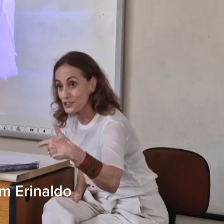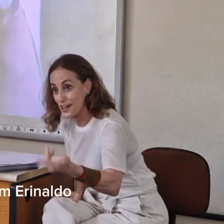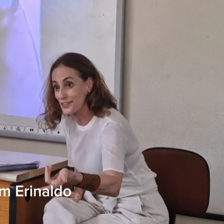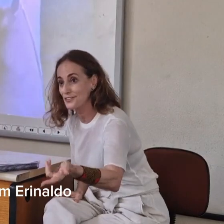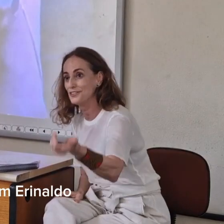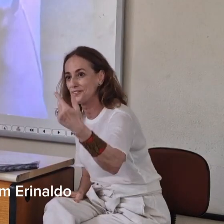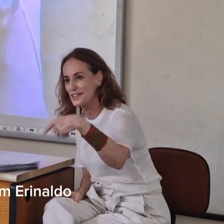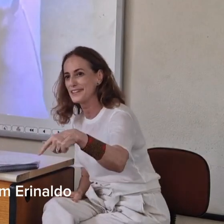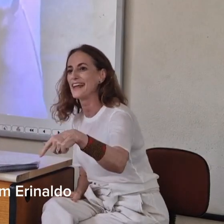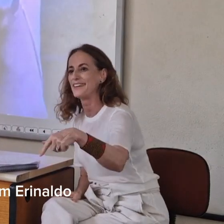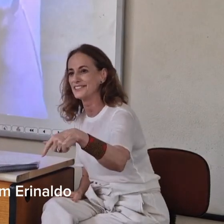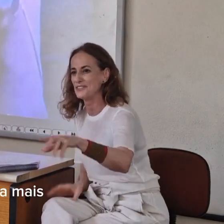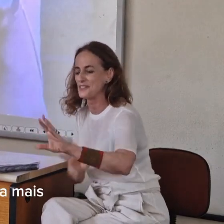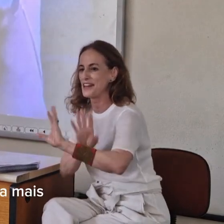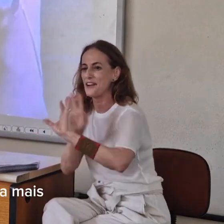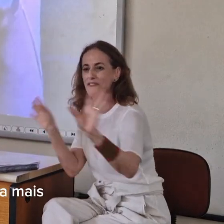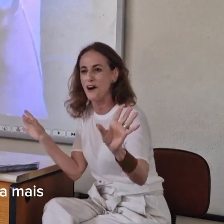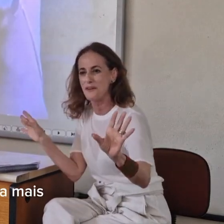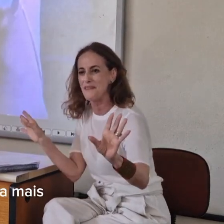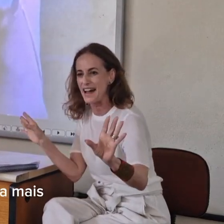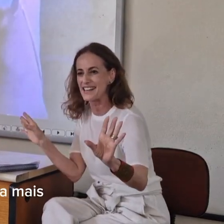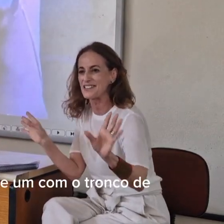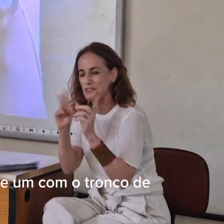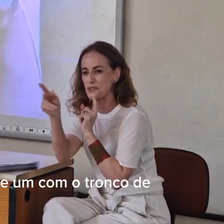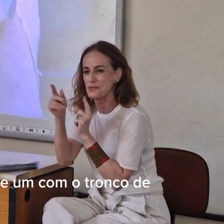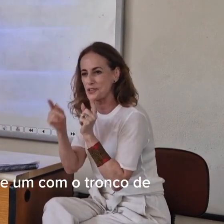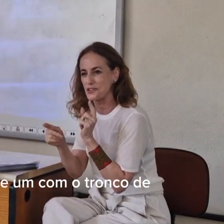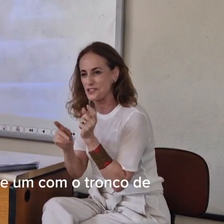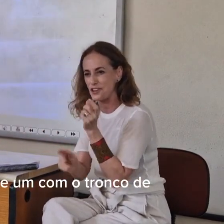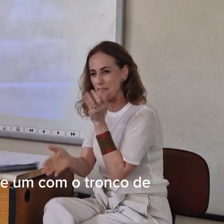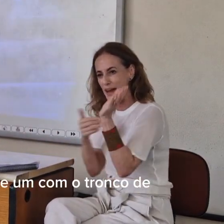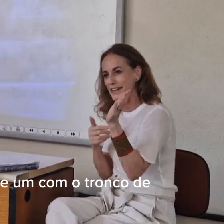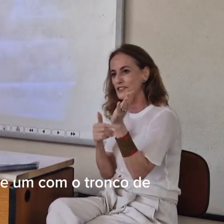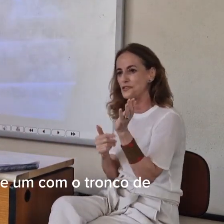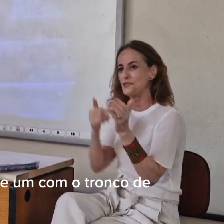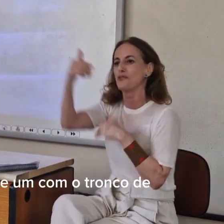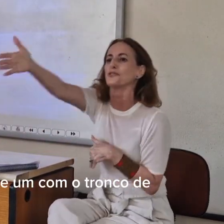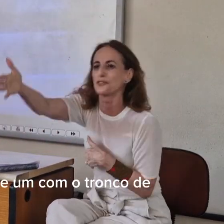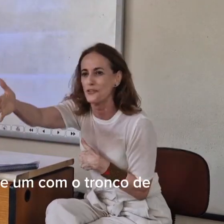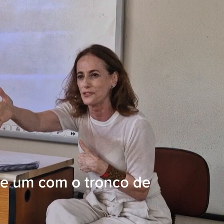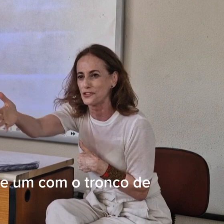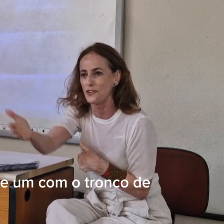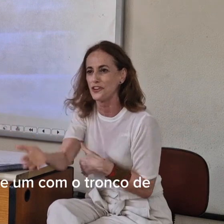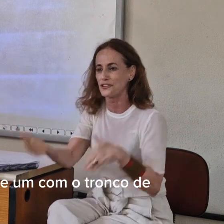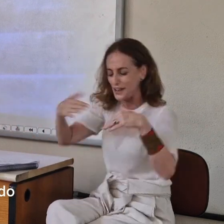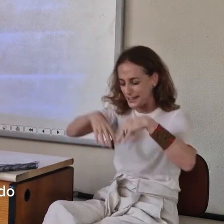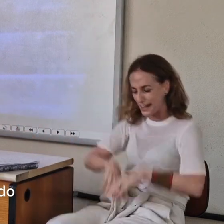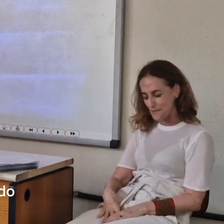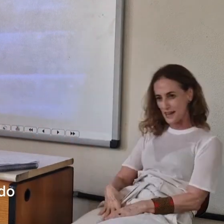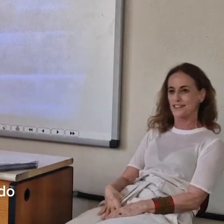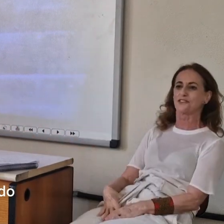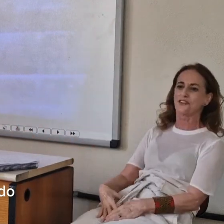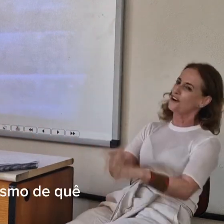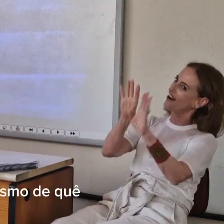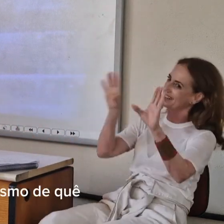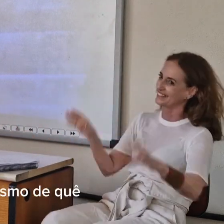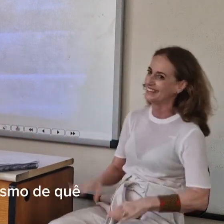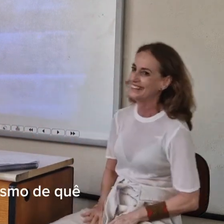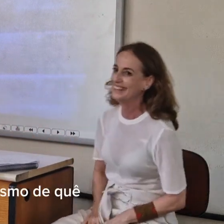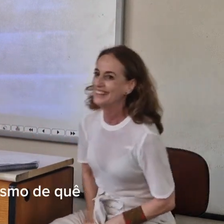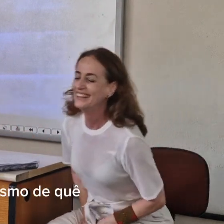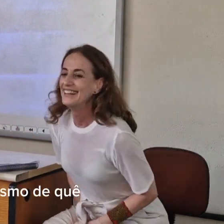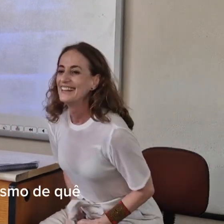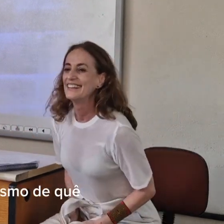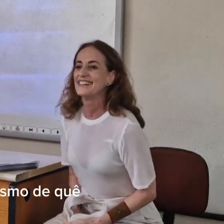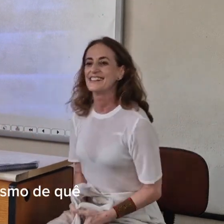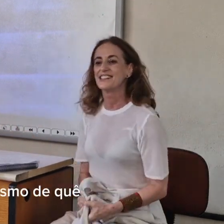era o Rogério com o Elinaldo. Pra mim era a forma mais, são duas pessoas, com a perna de um, o tronco de outro, ele na cabeça do outro. Olha,